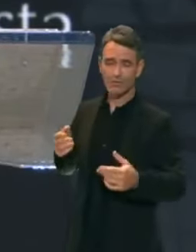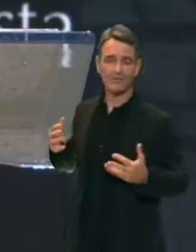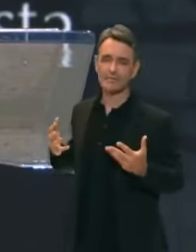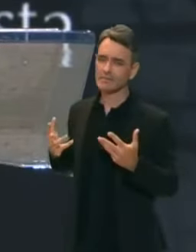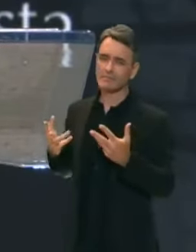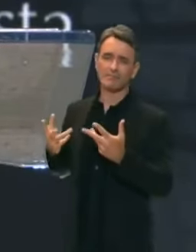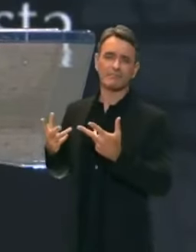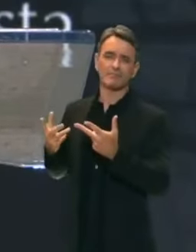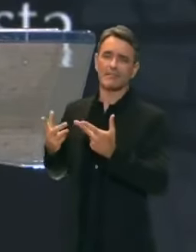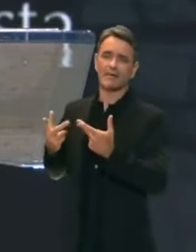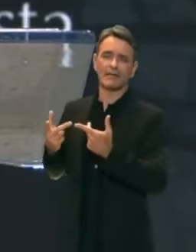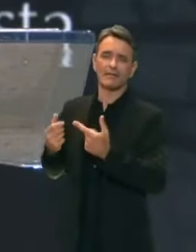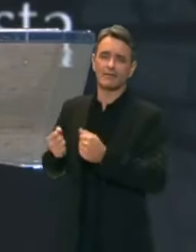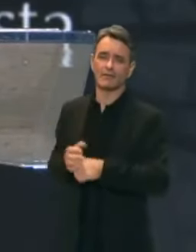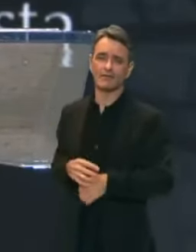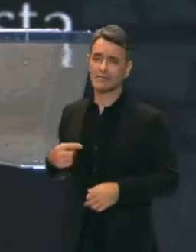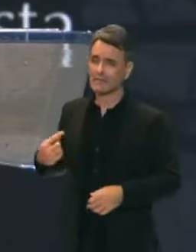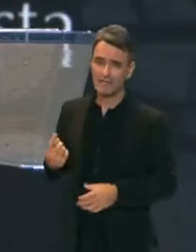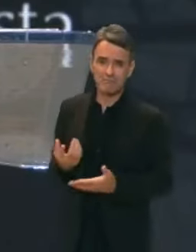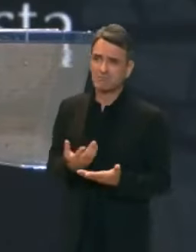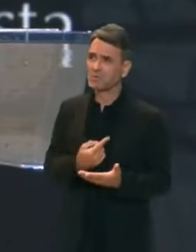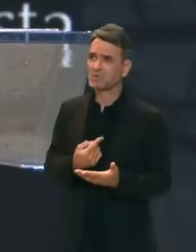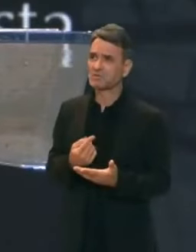que você não sabe.